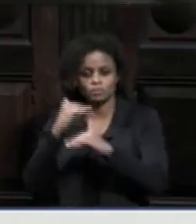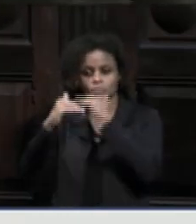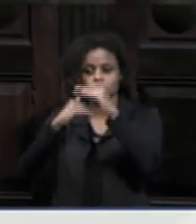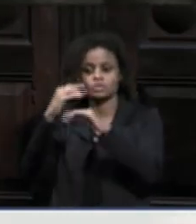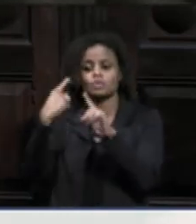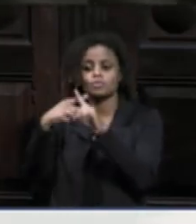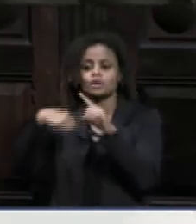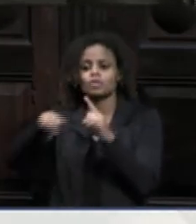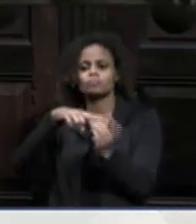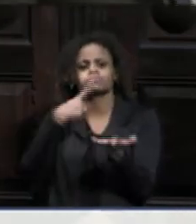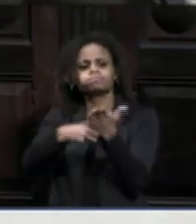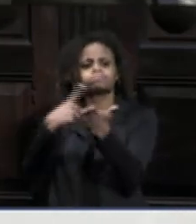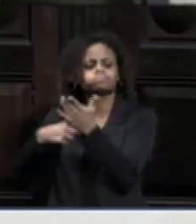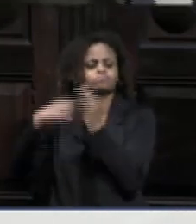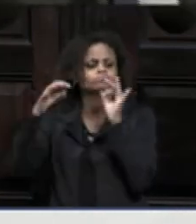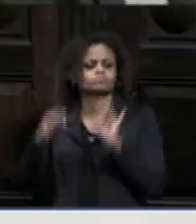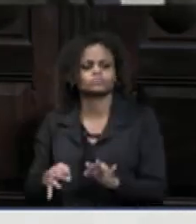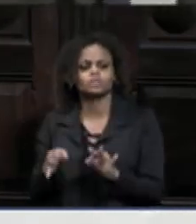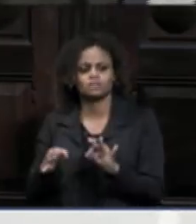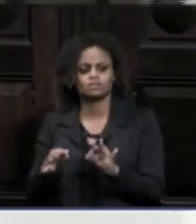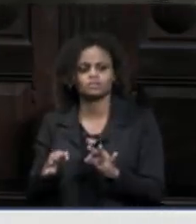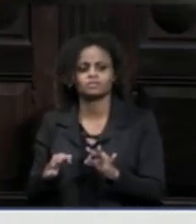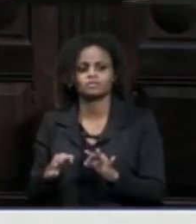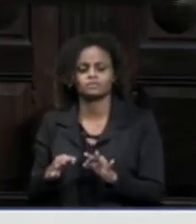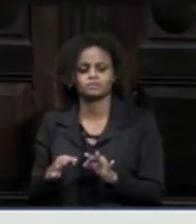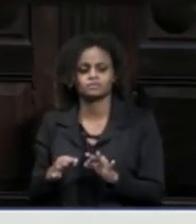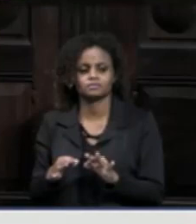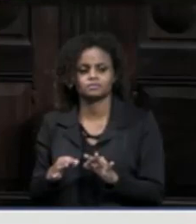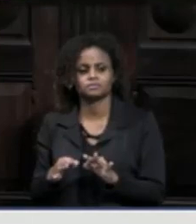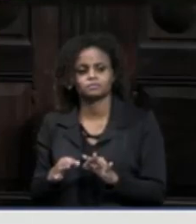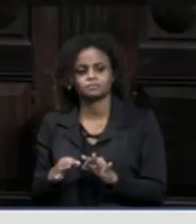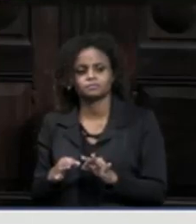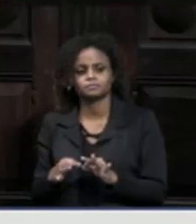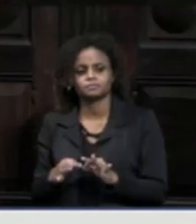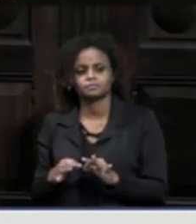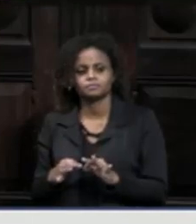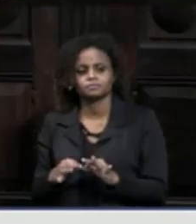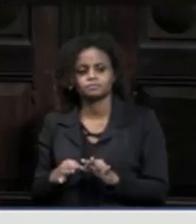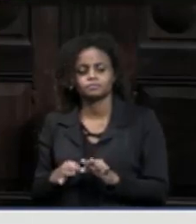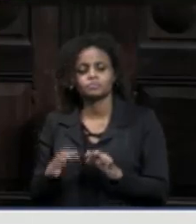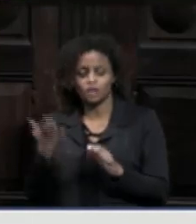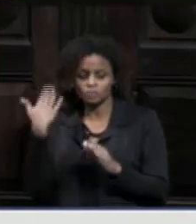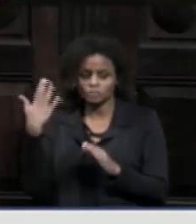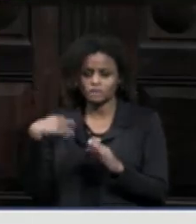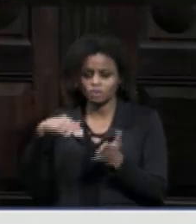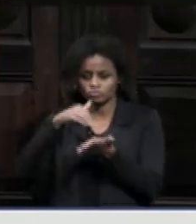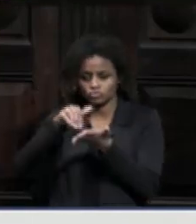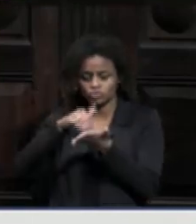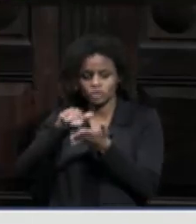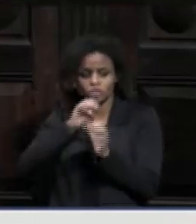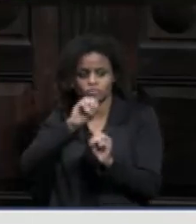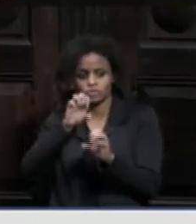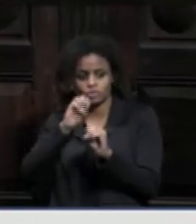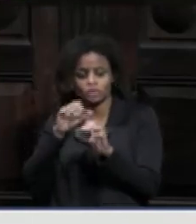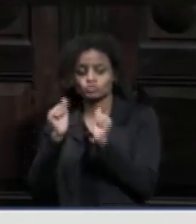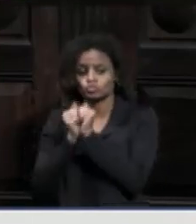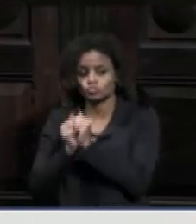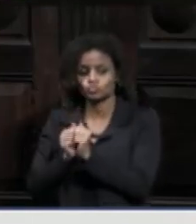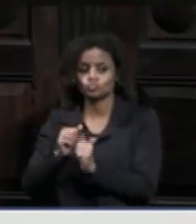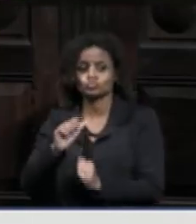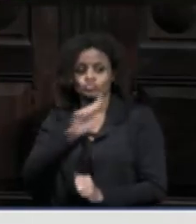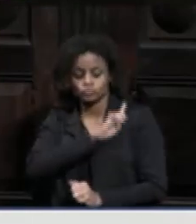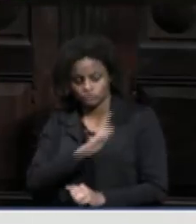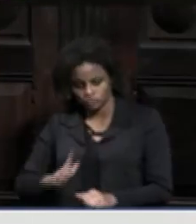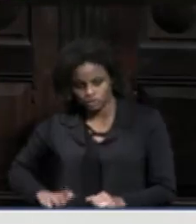definitivo concluir, por favor, com a SEDUC, com o secretário de Educação na época, com o aval do governador, para que a